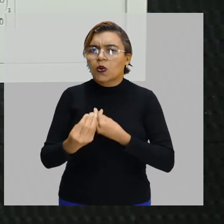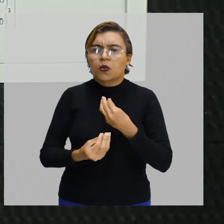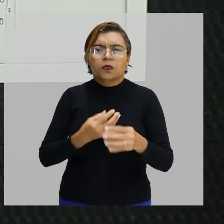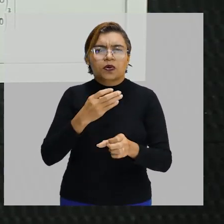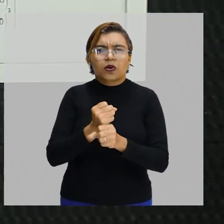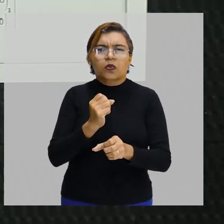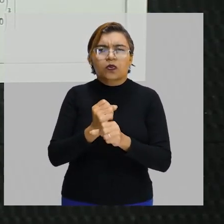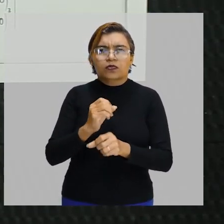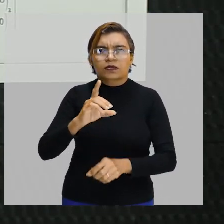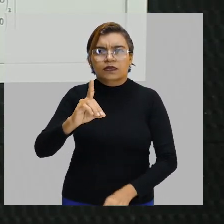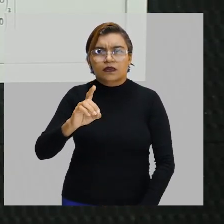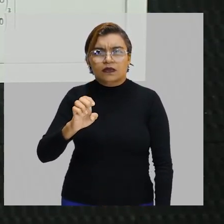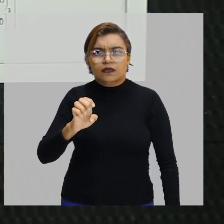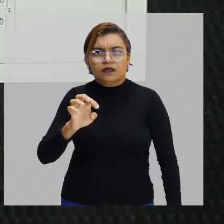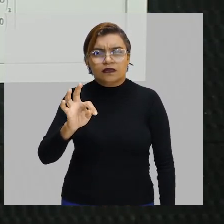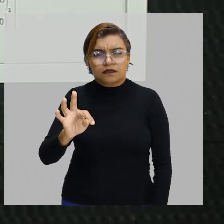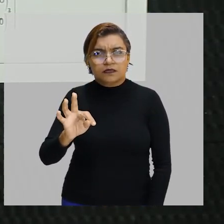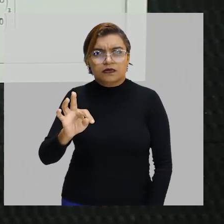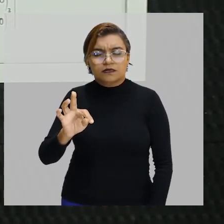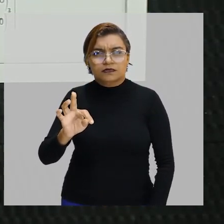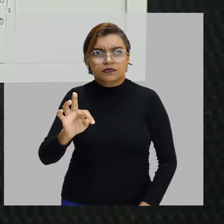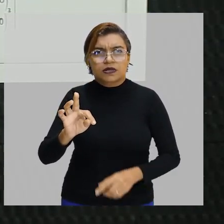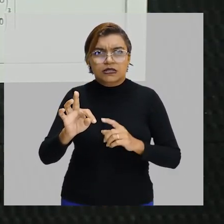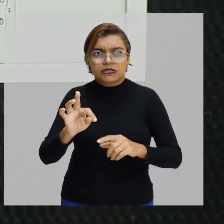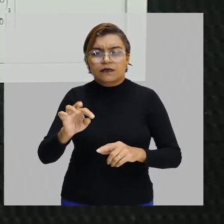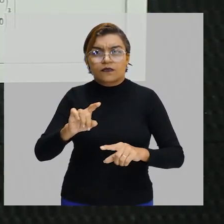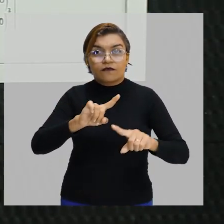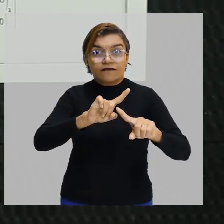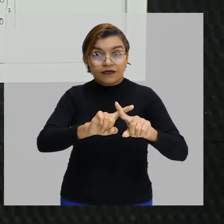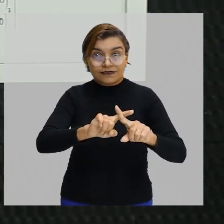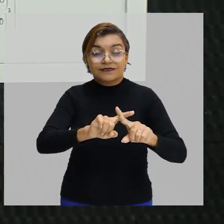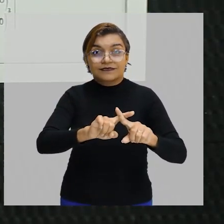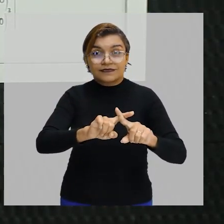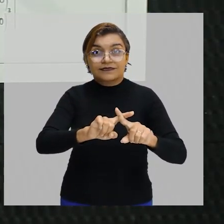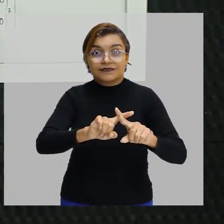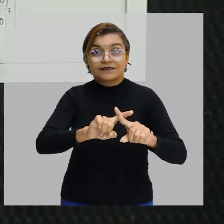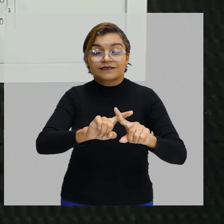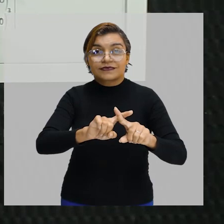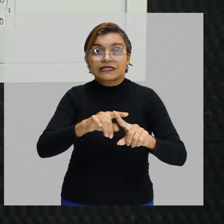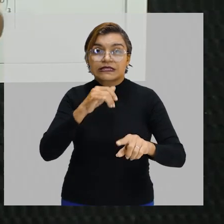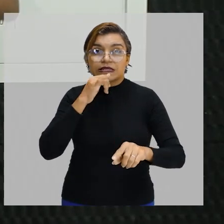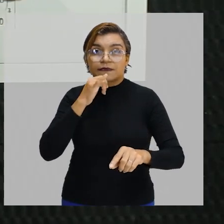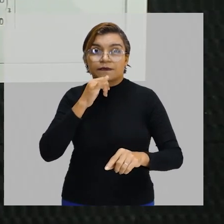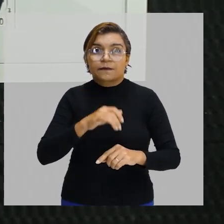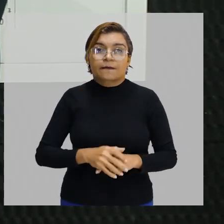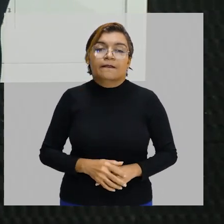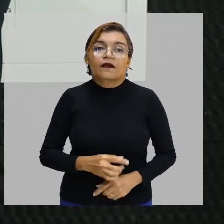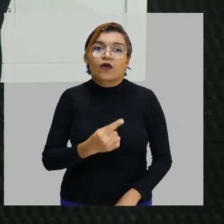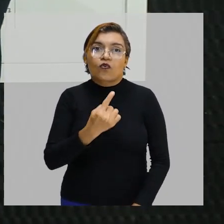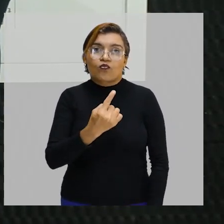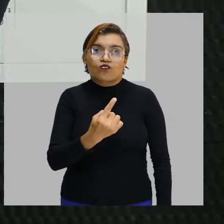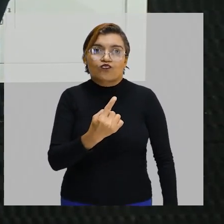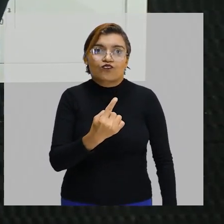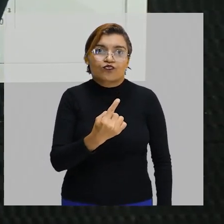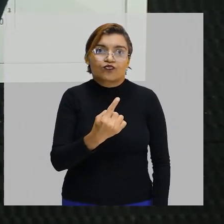esse determinante? Eu faço o produto da diferença, né, desses elementos aqui. Ó. 1